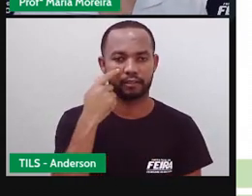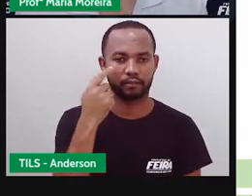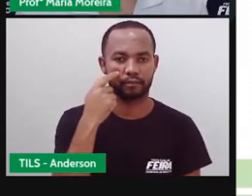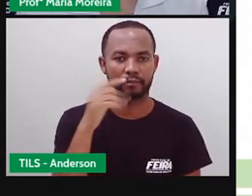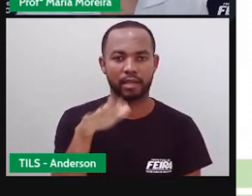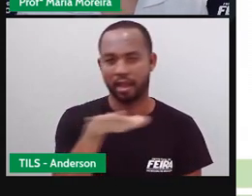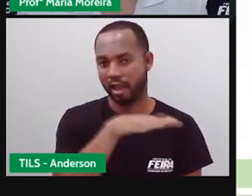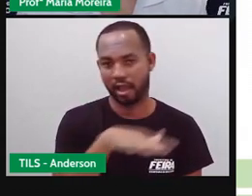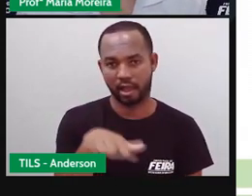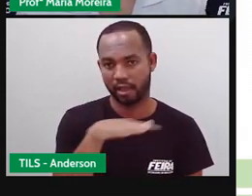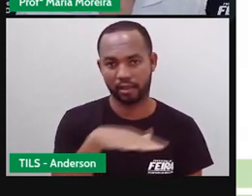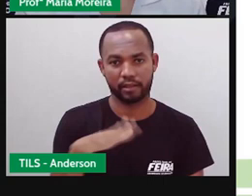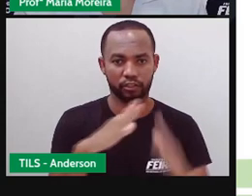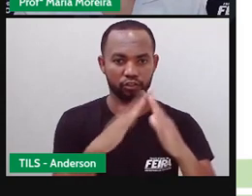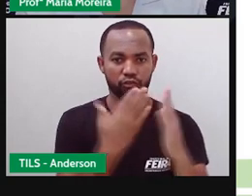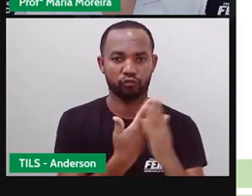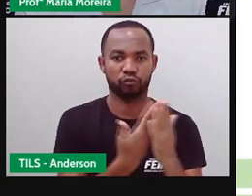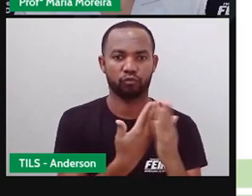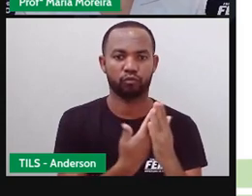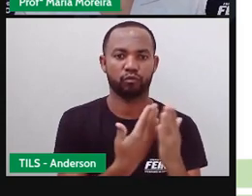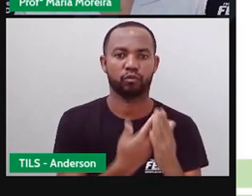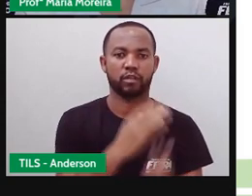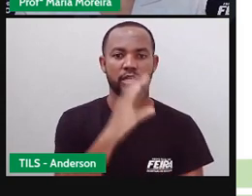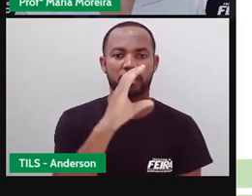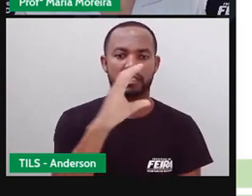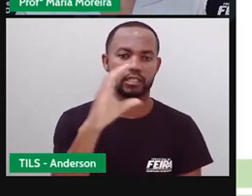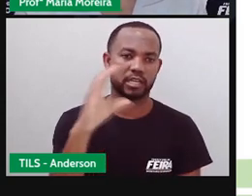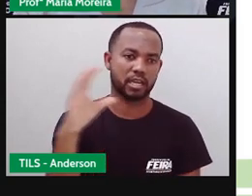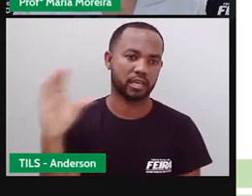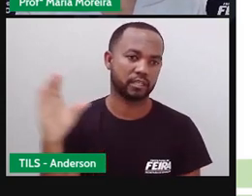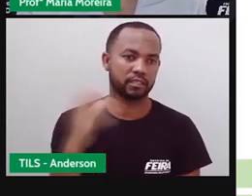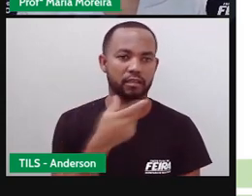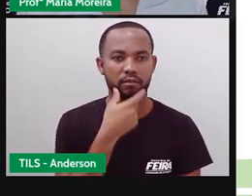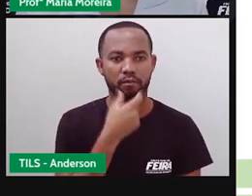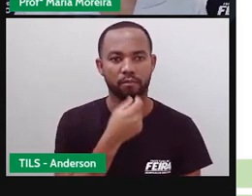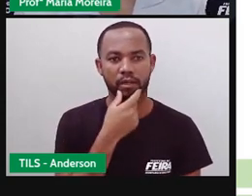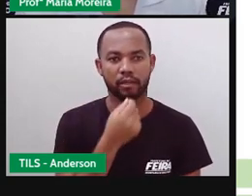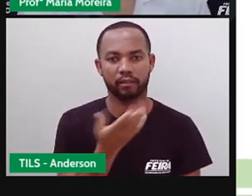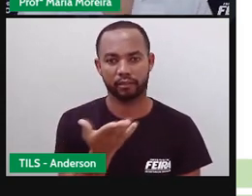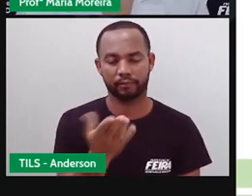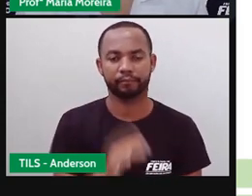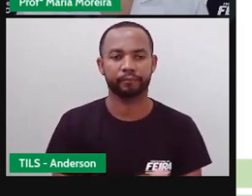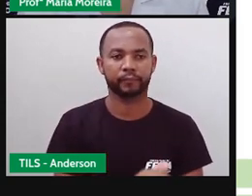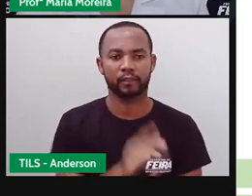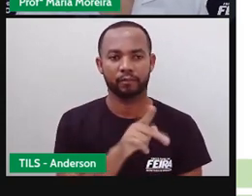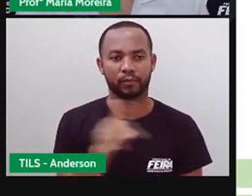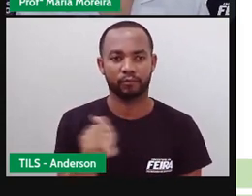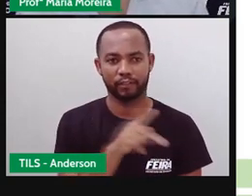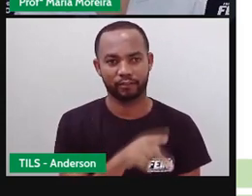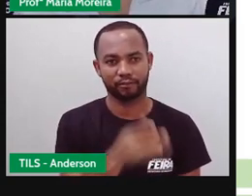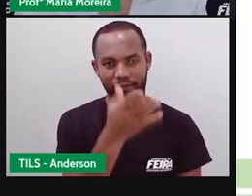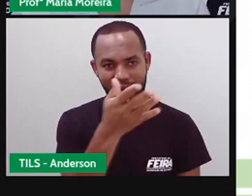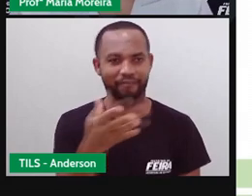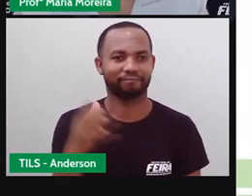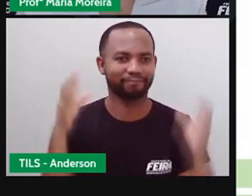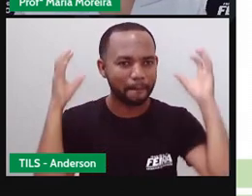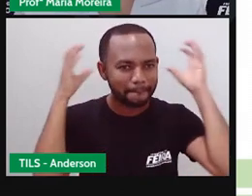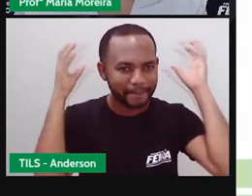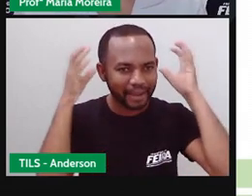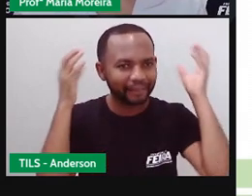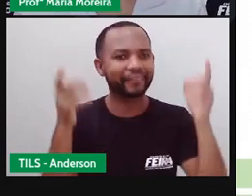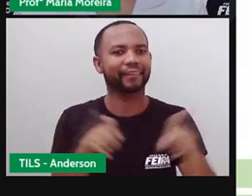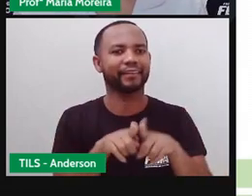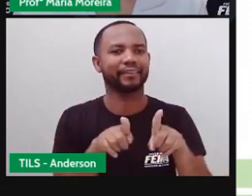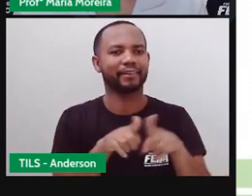conhecimento interdisciplinar ciências humanas para o Mary Anderson aqui para mais um dia de